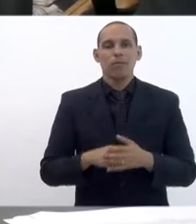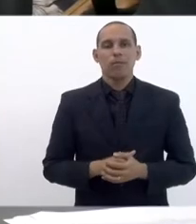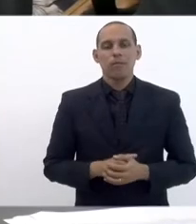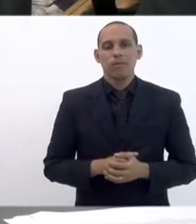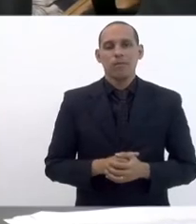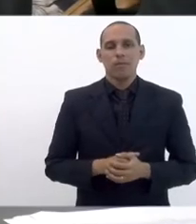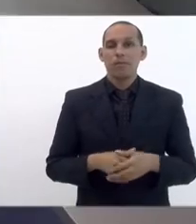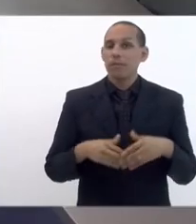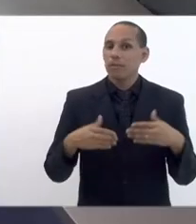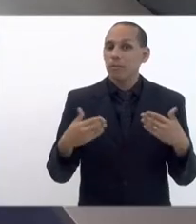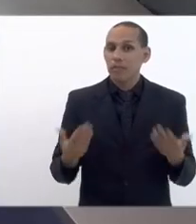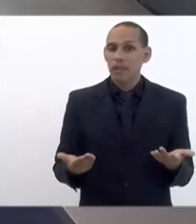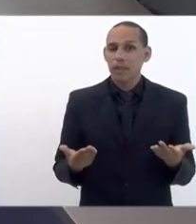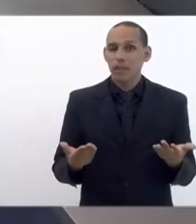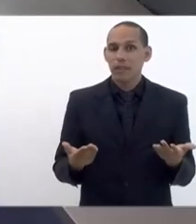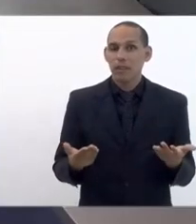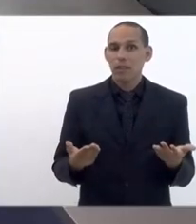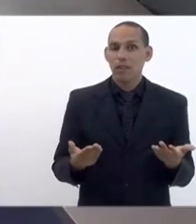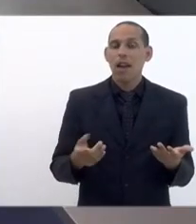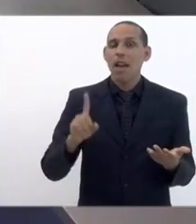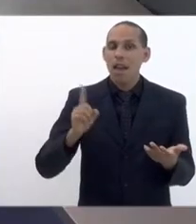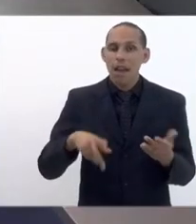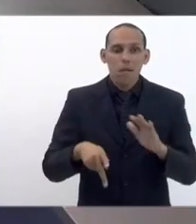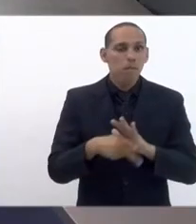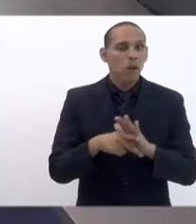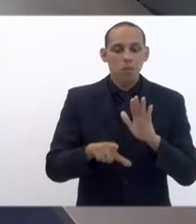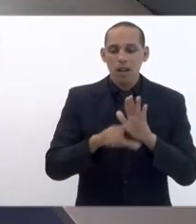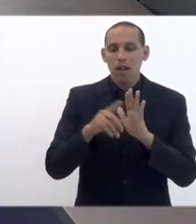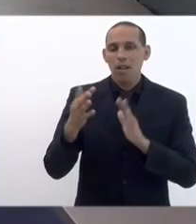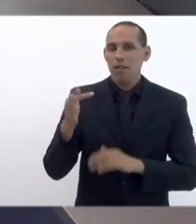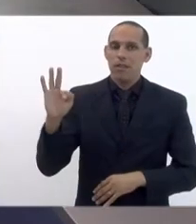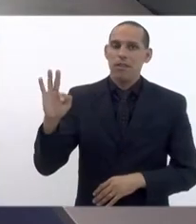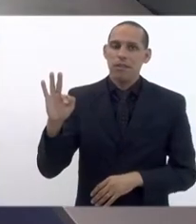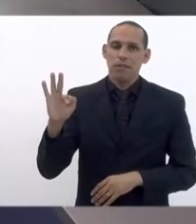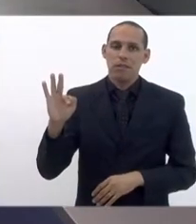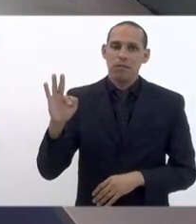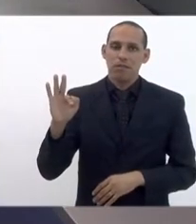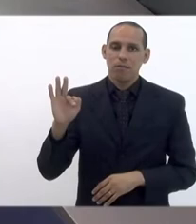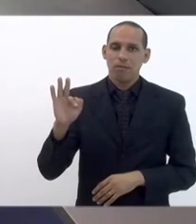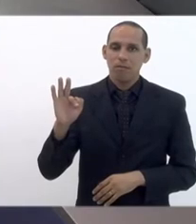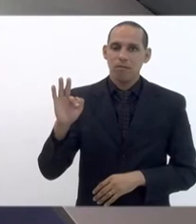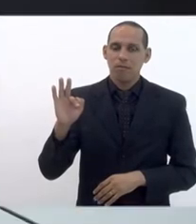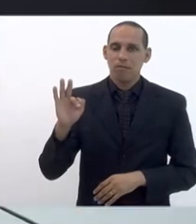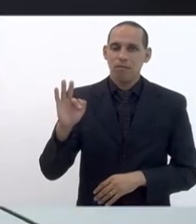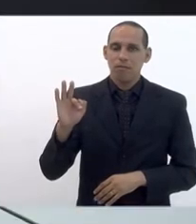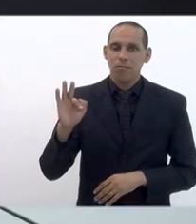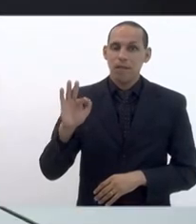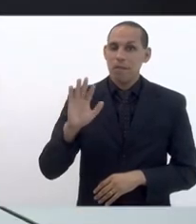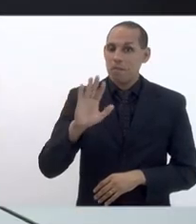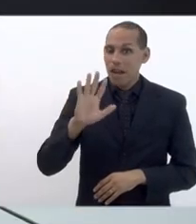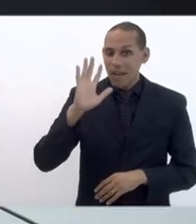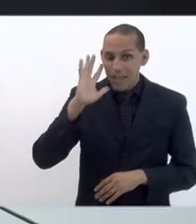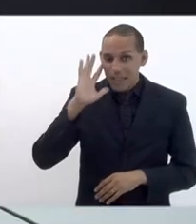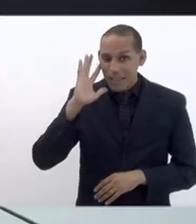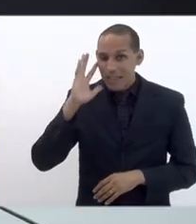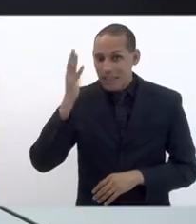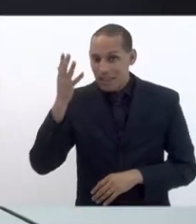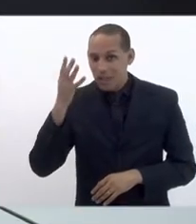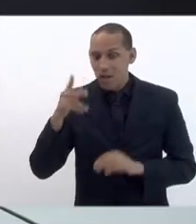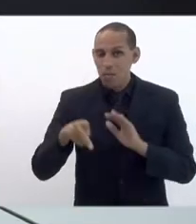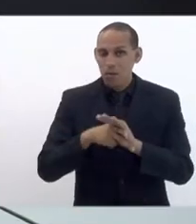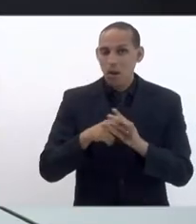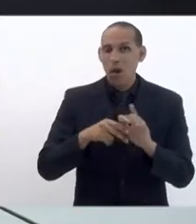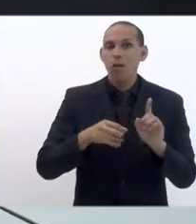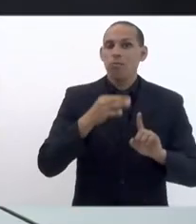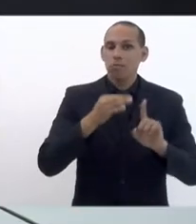o critério da lei federal. A gente está julgando. Agora, na decisão do desembargador